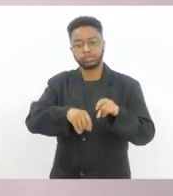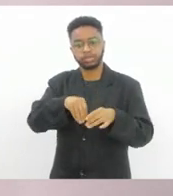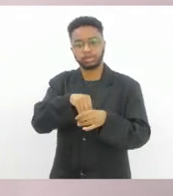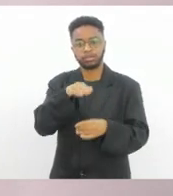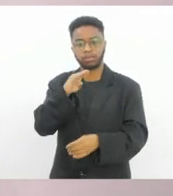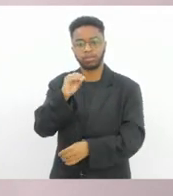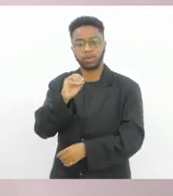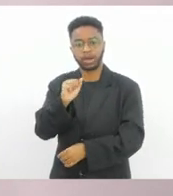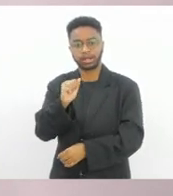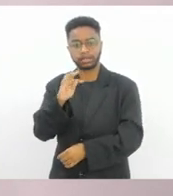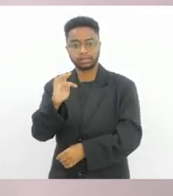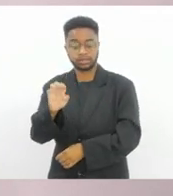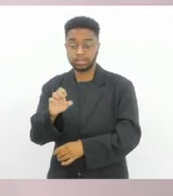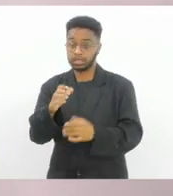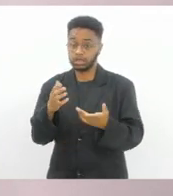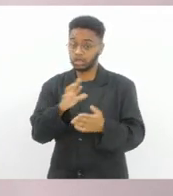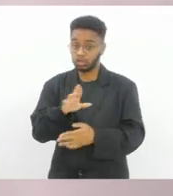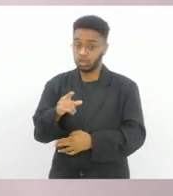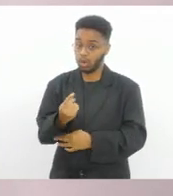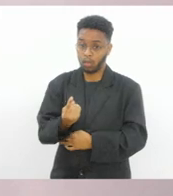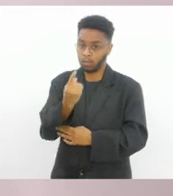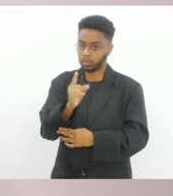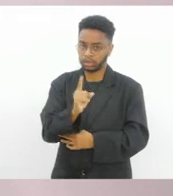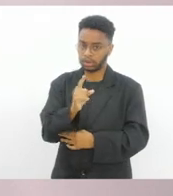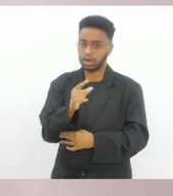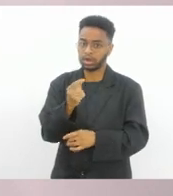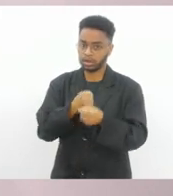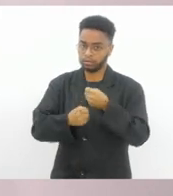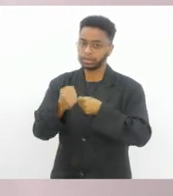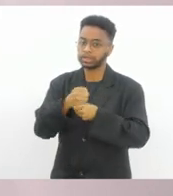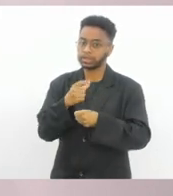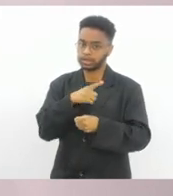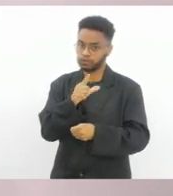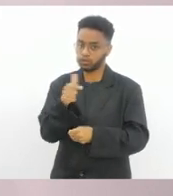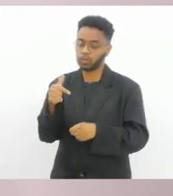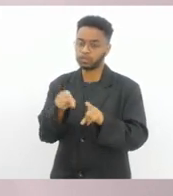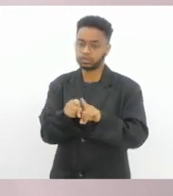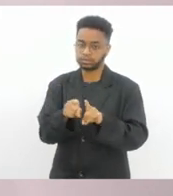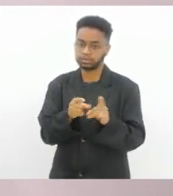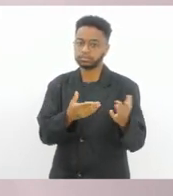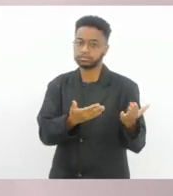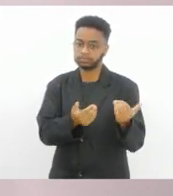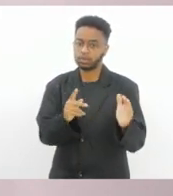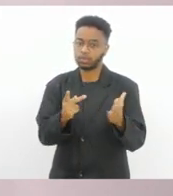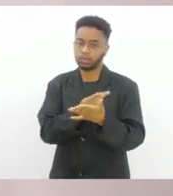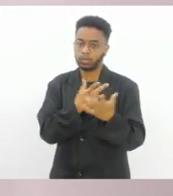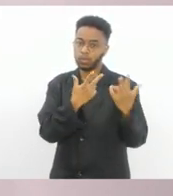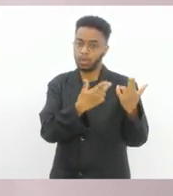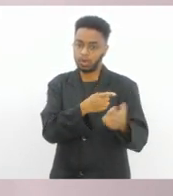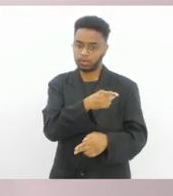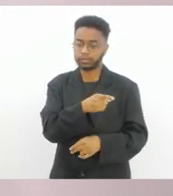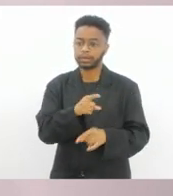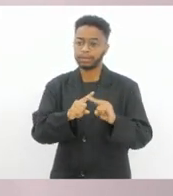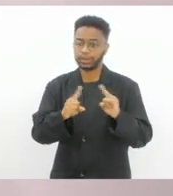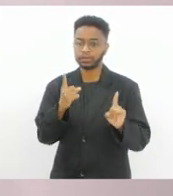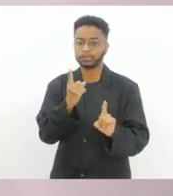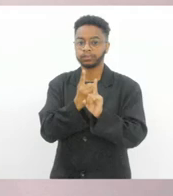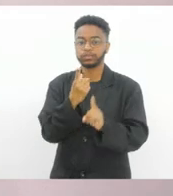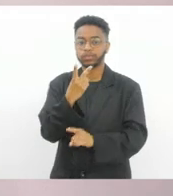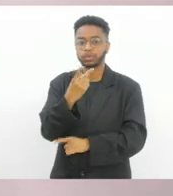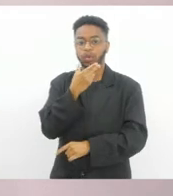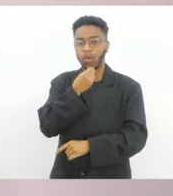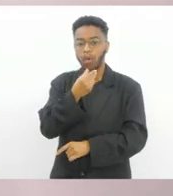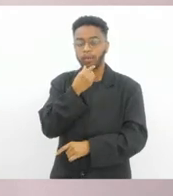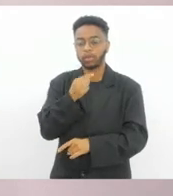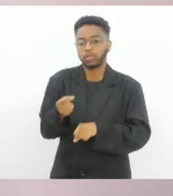dizer que não foi apenas uma. No ano passado, teve outra jovem estuprada e ela encontrou dois homens nus